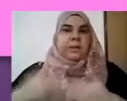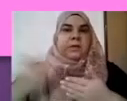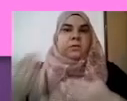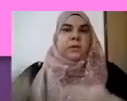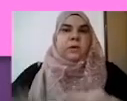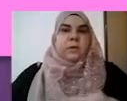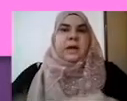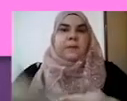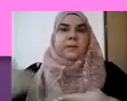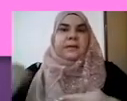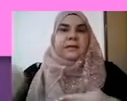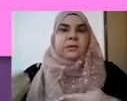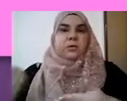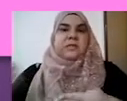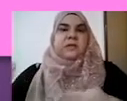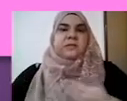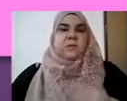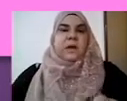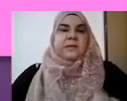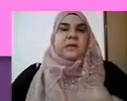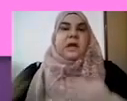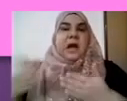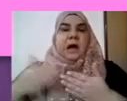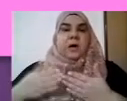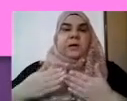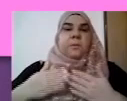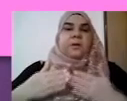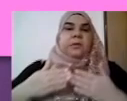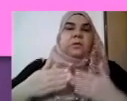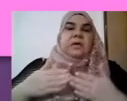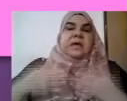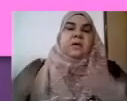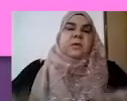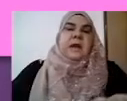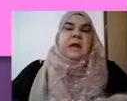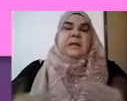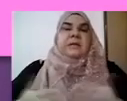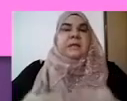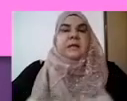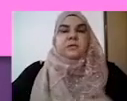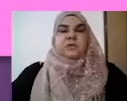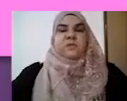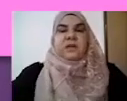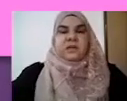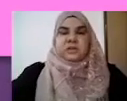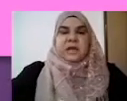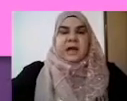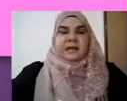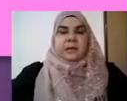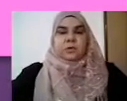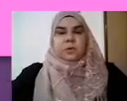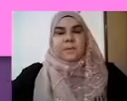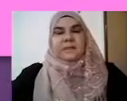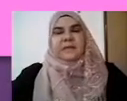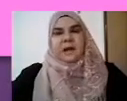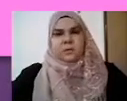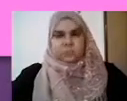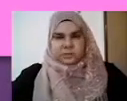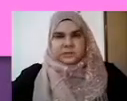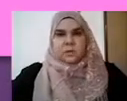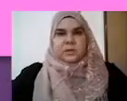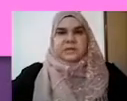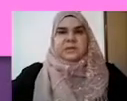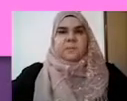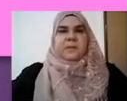um polígono regular, porque ele tem todos os lados iguais. Agora, um polígono irregular, ele tem lados diferentes. Aqui ela usou